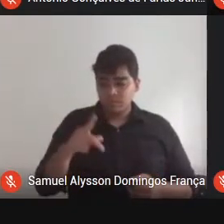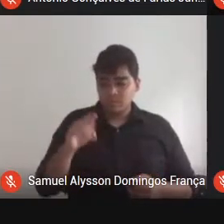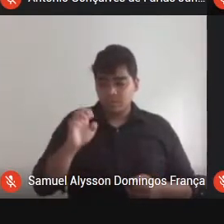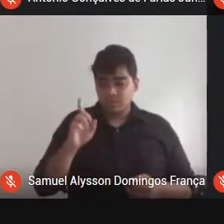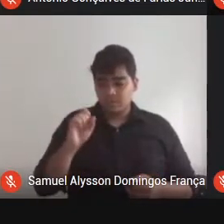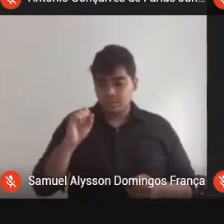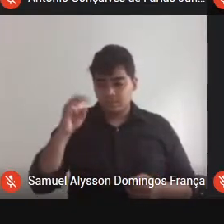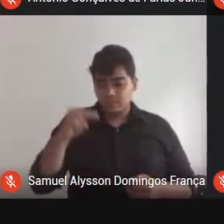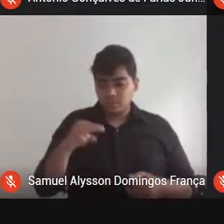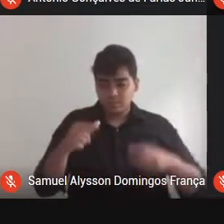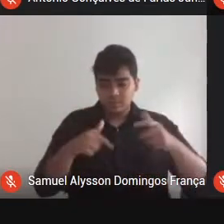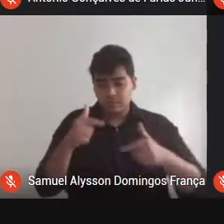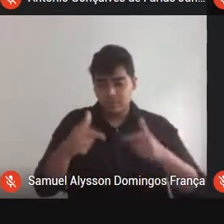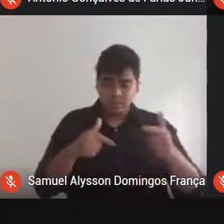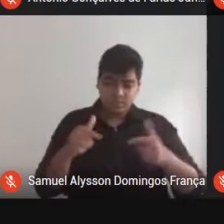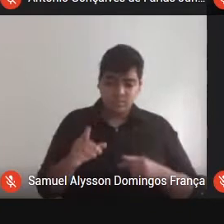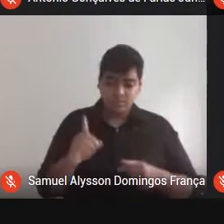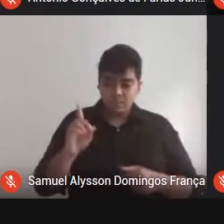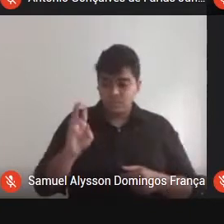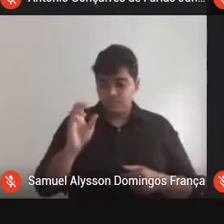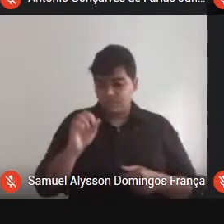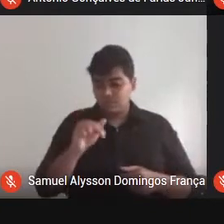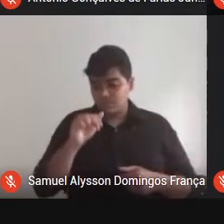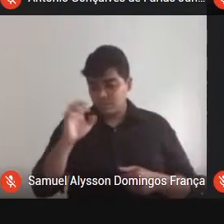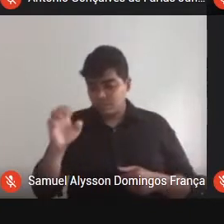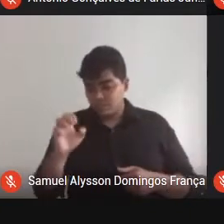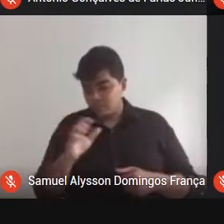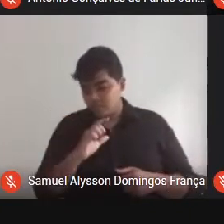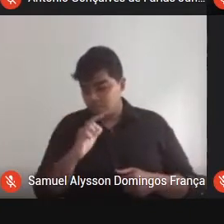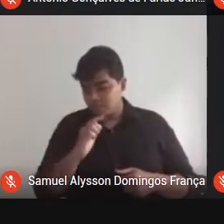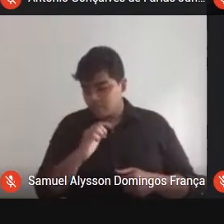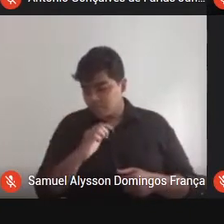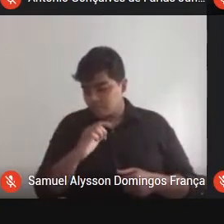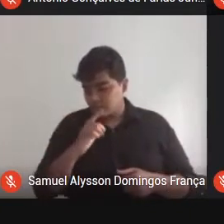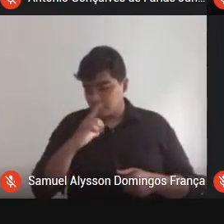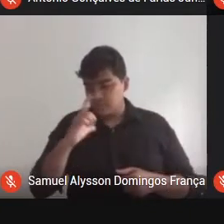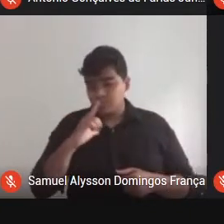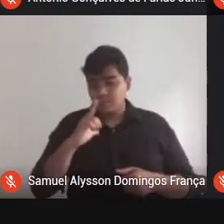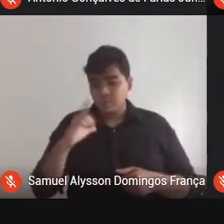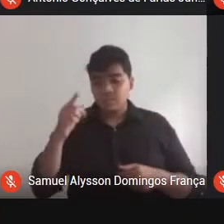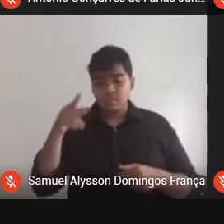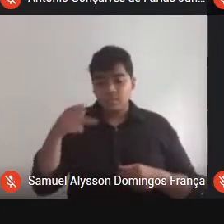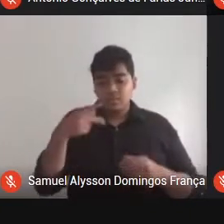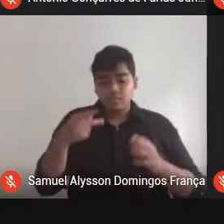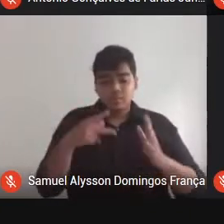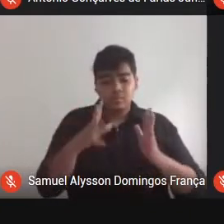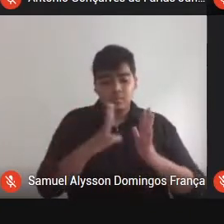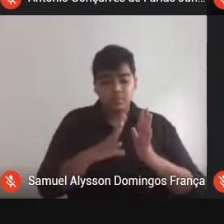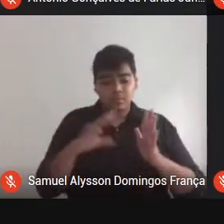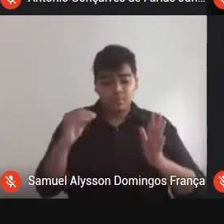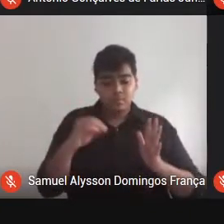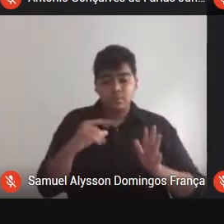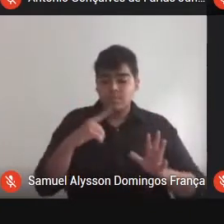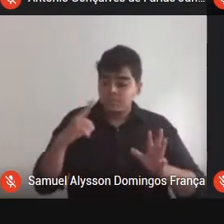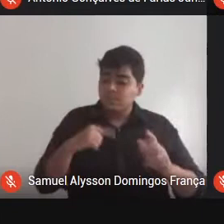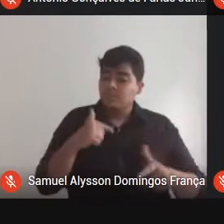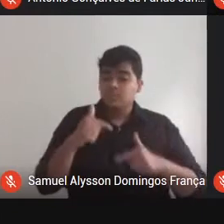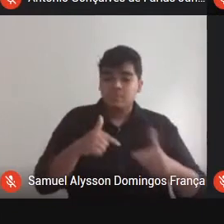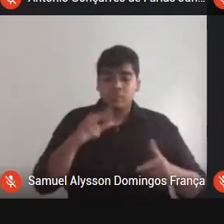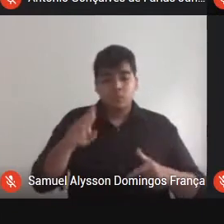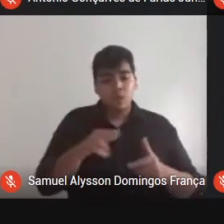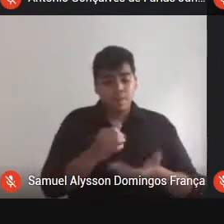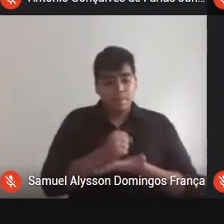impressão, né, de levantamentos topográficos com drone. Esse modelo aqui foi realizado com drone, pintado à